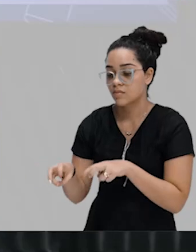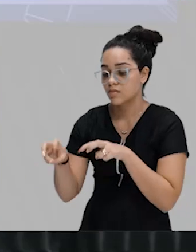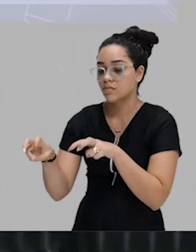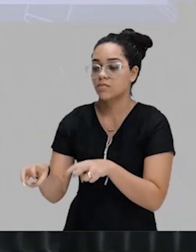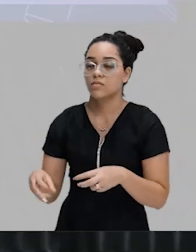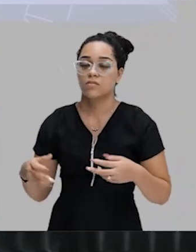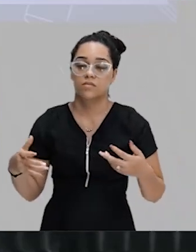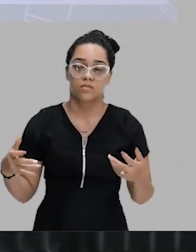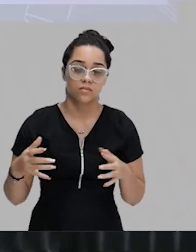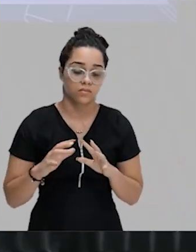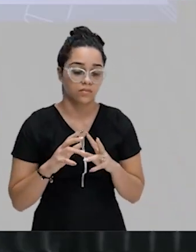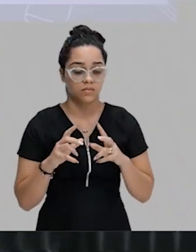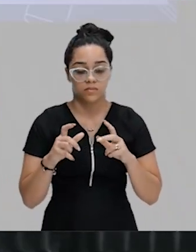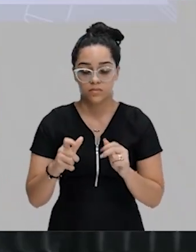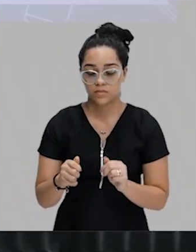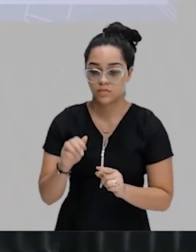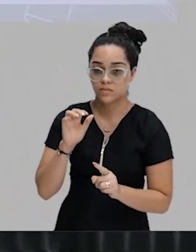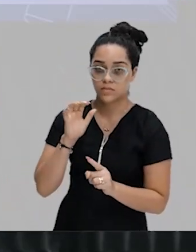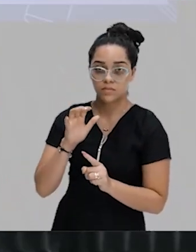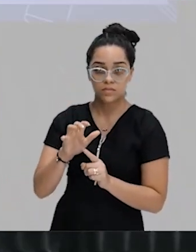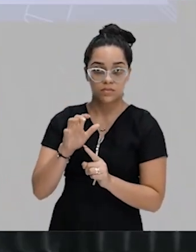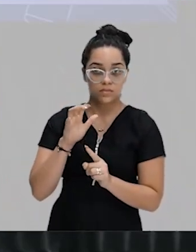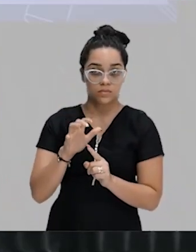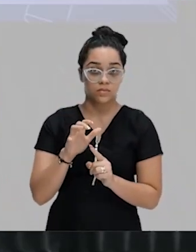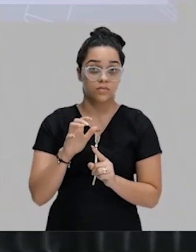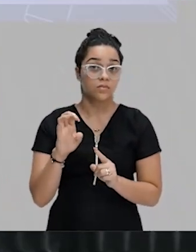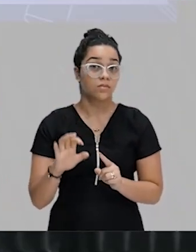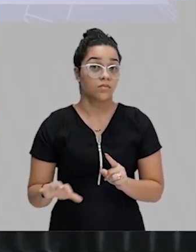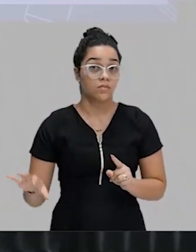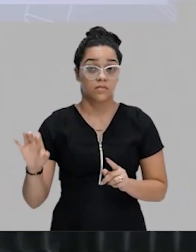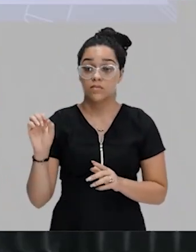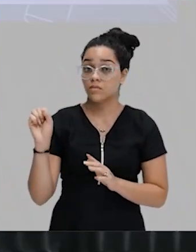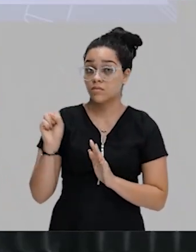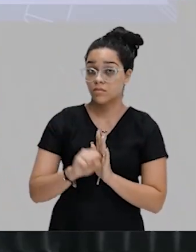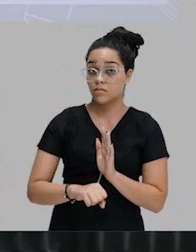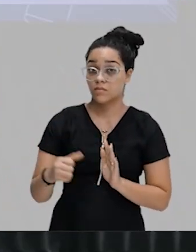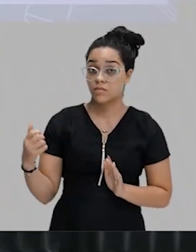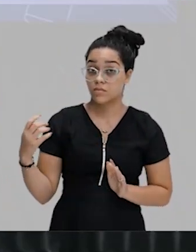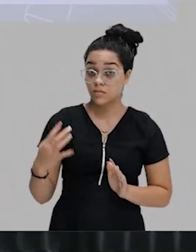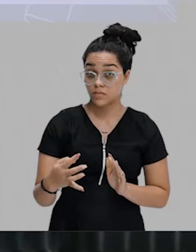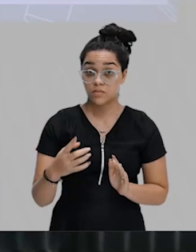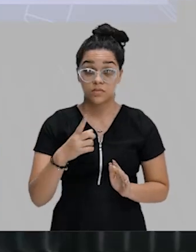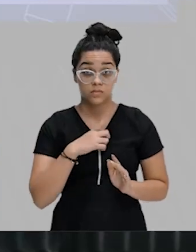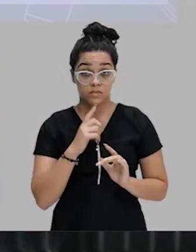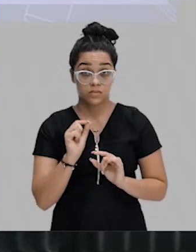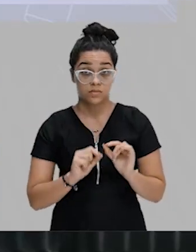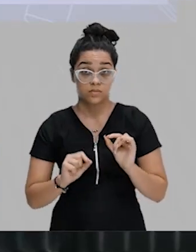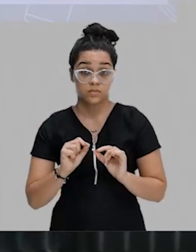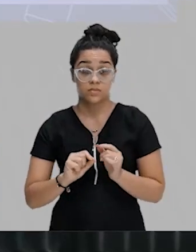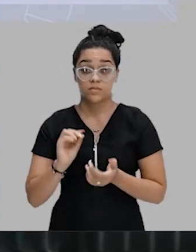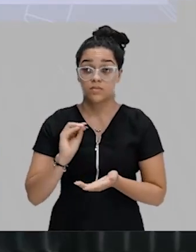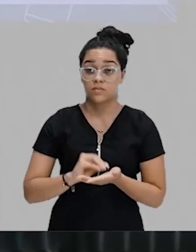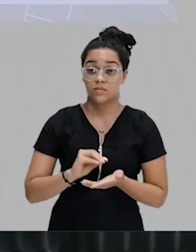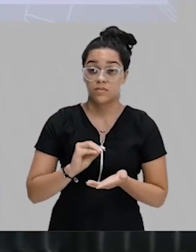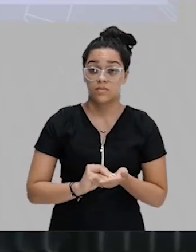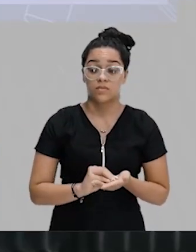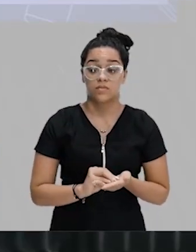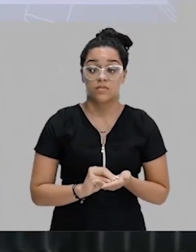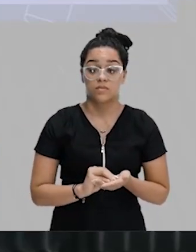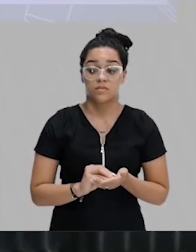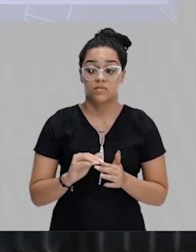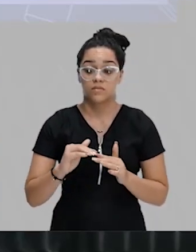Isso tudo vai afetar a produção europeia no século XIV, gerando desequilíbrio em relação ao